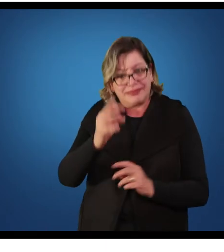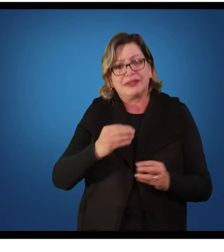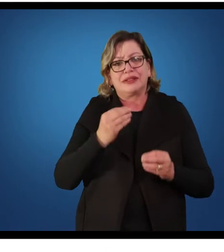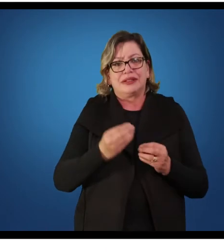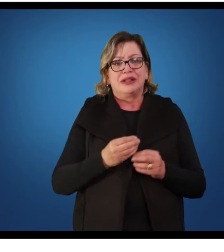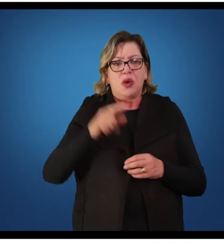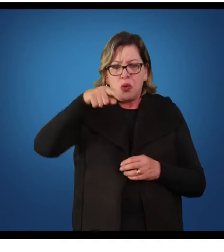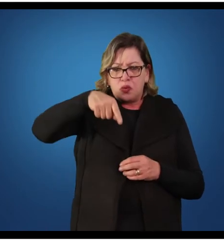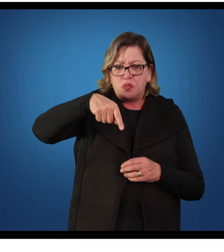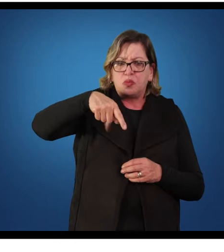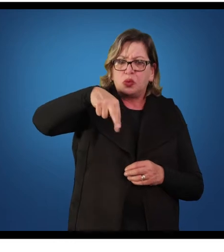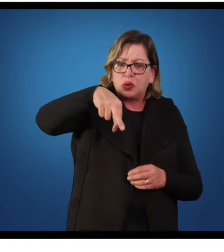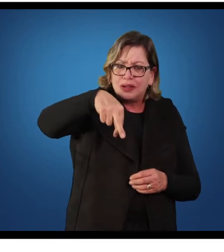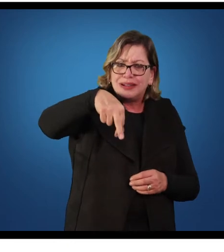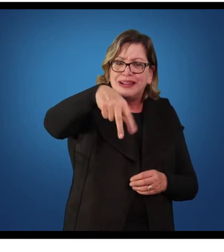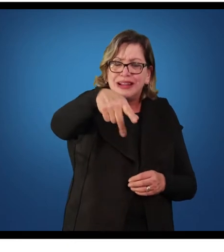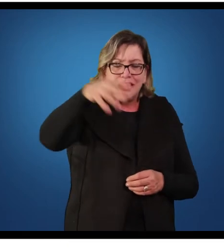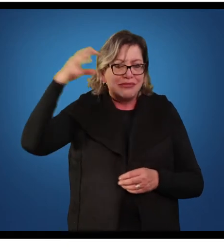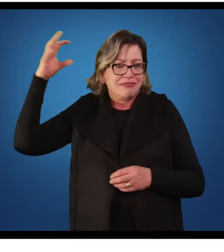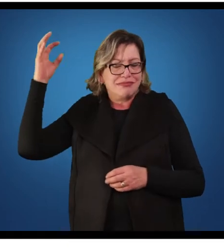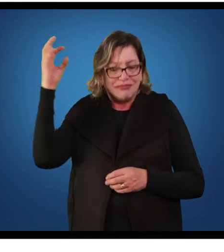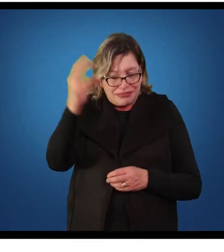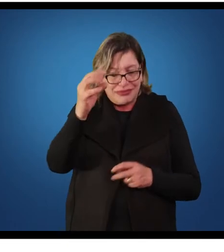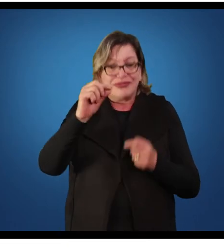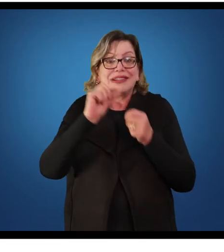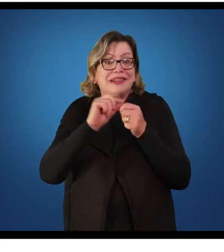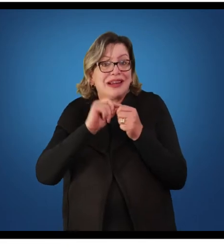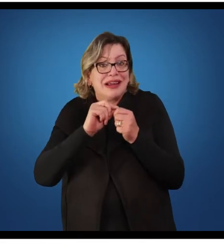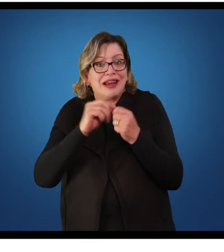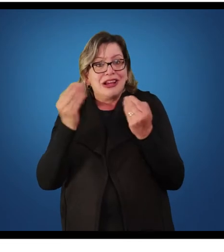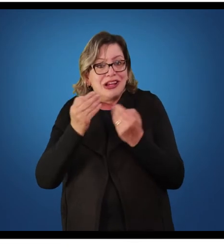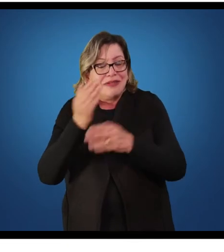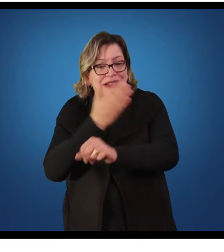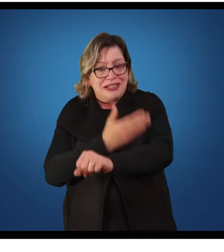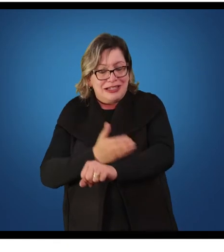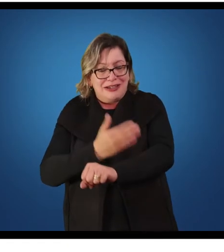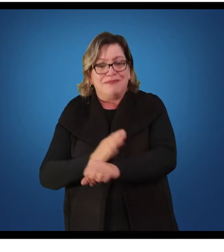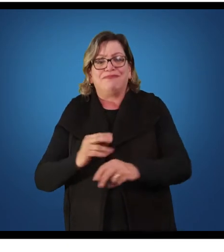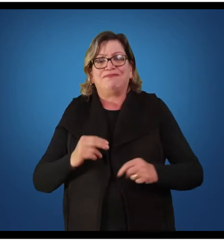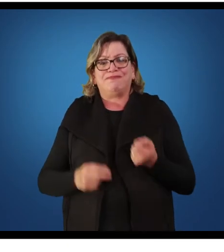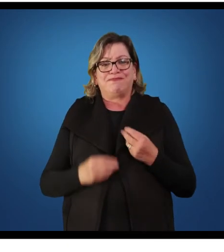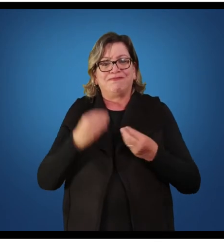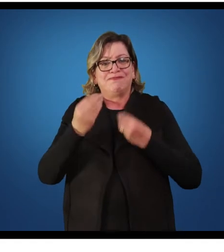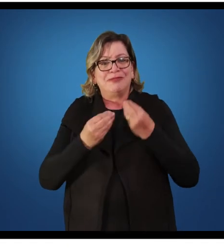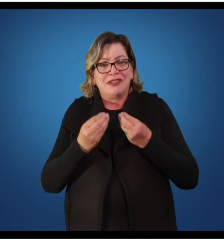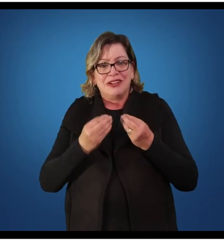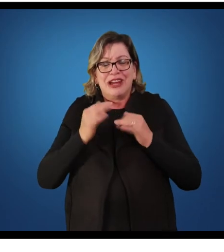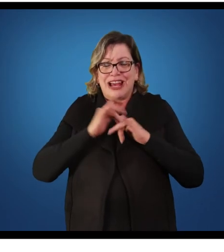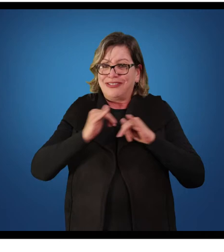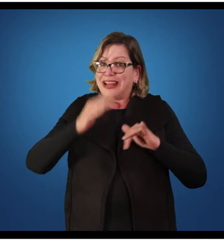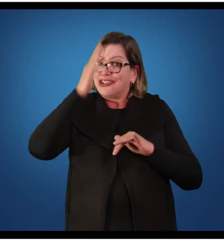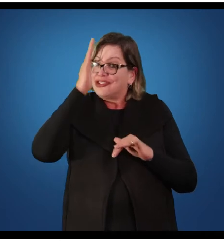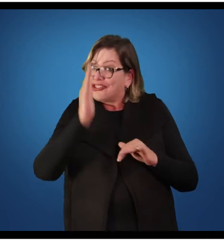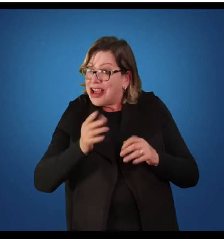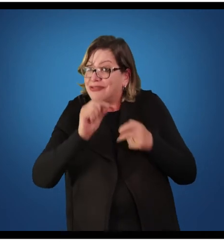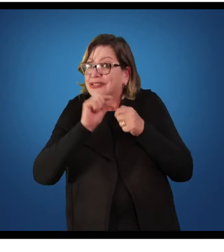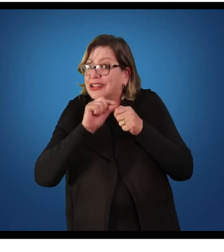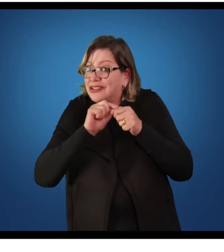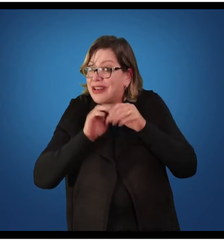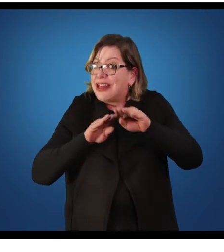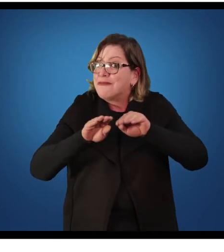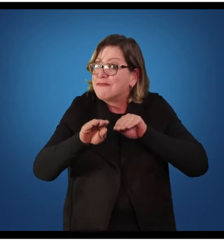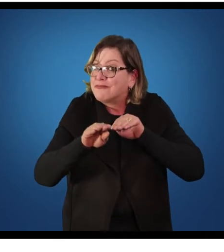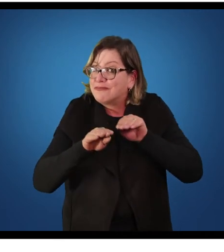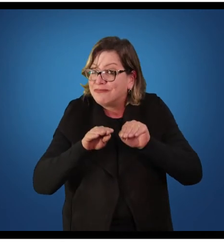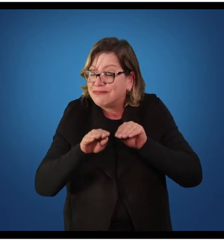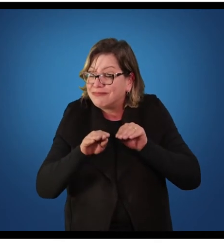Três passos. Esquerda, direita, esquerda ou direita, esquerda, direita, ok? Quando eu falar já, vocês fazem o movimento de